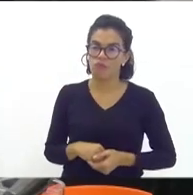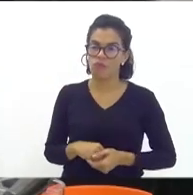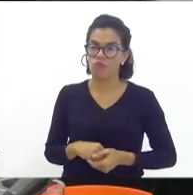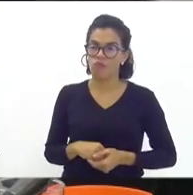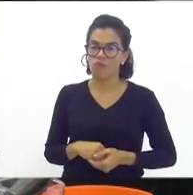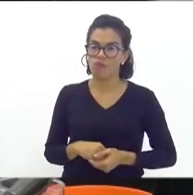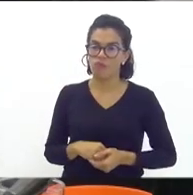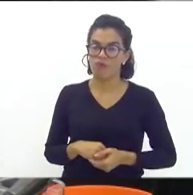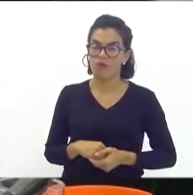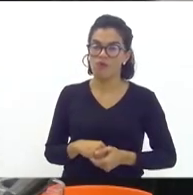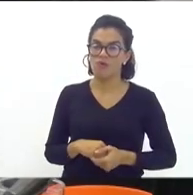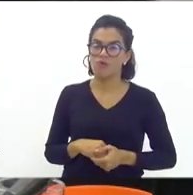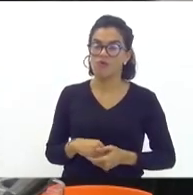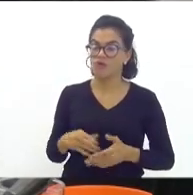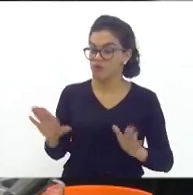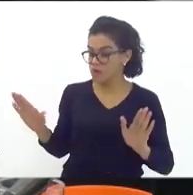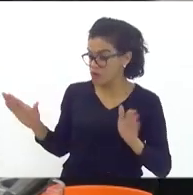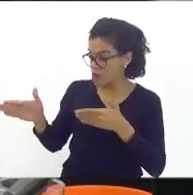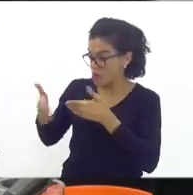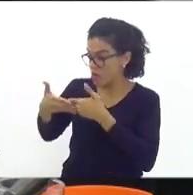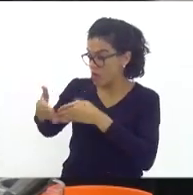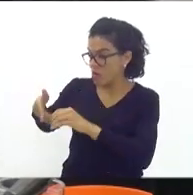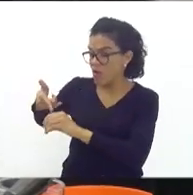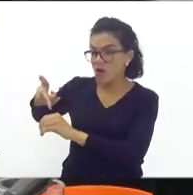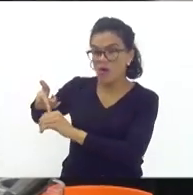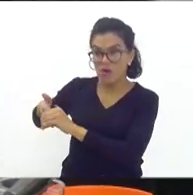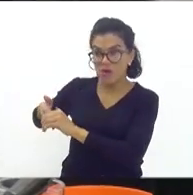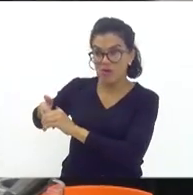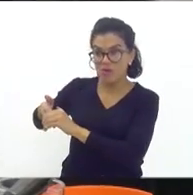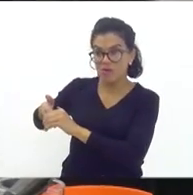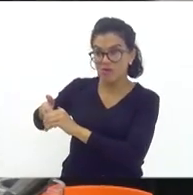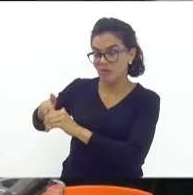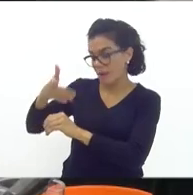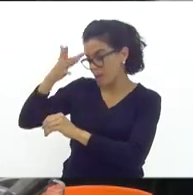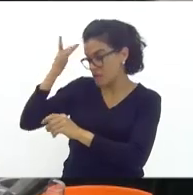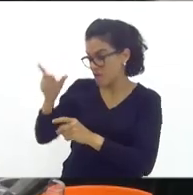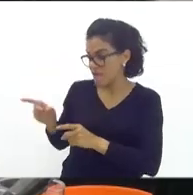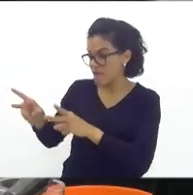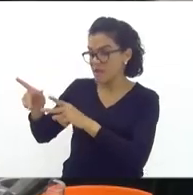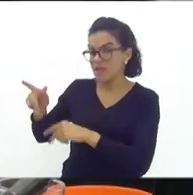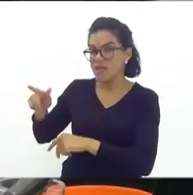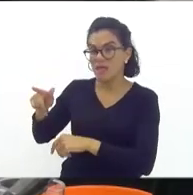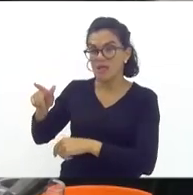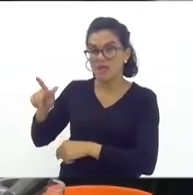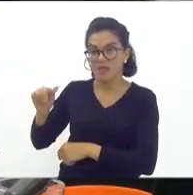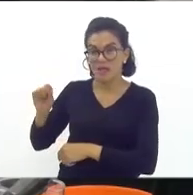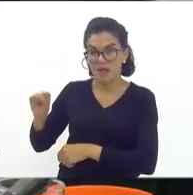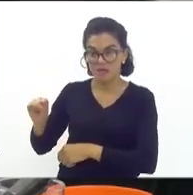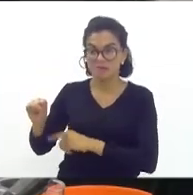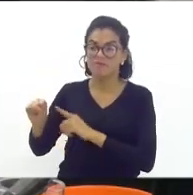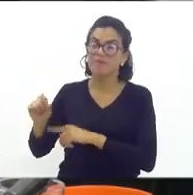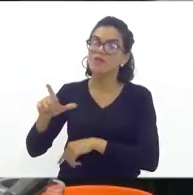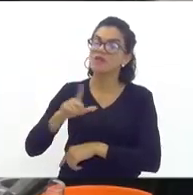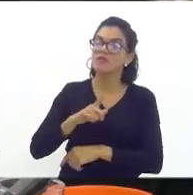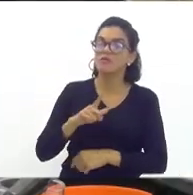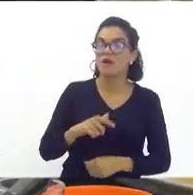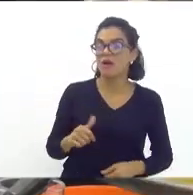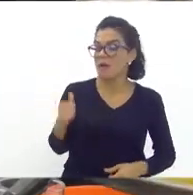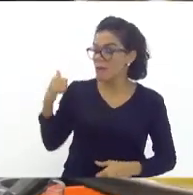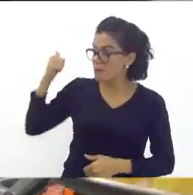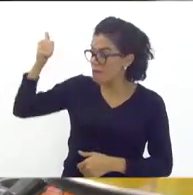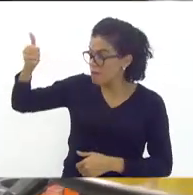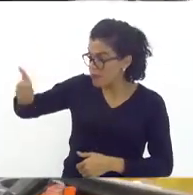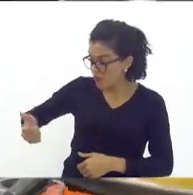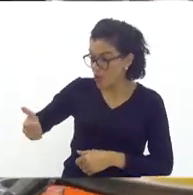quando fechava o posto daquele revendedor vinha um outro revendedor com influência que eu mais à frente eu vou estar aqui